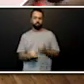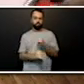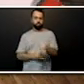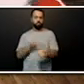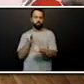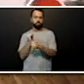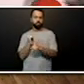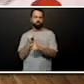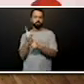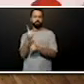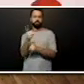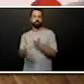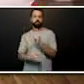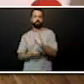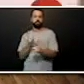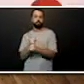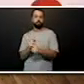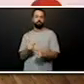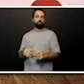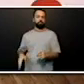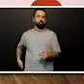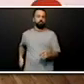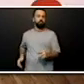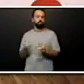bolso não tem nada,